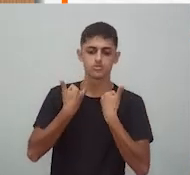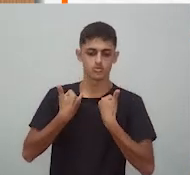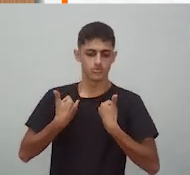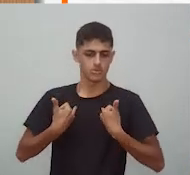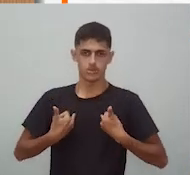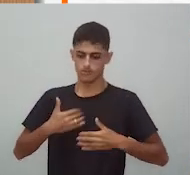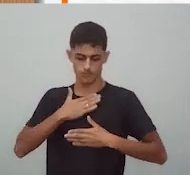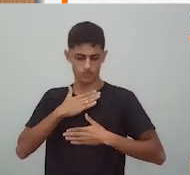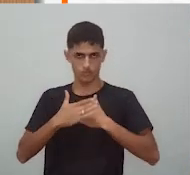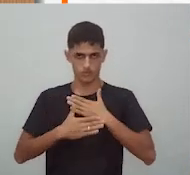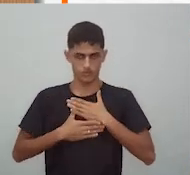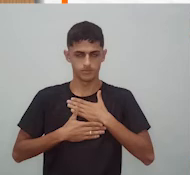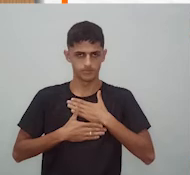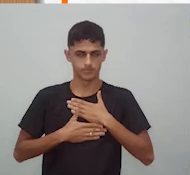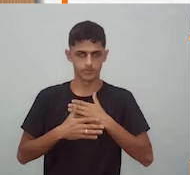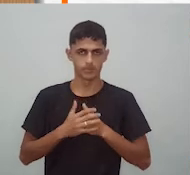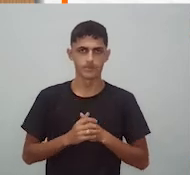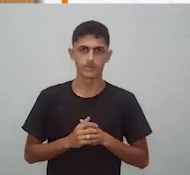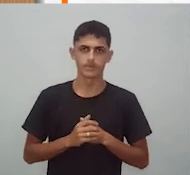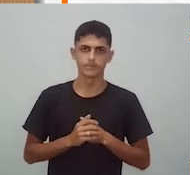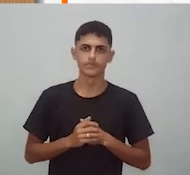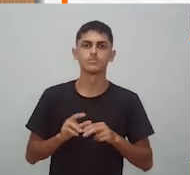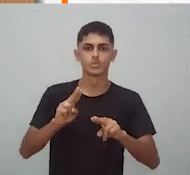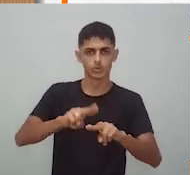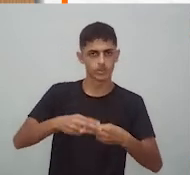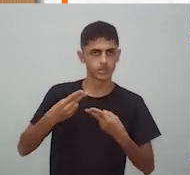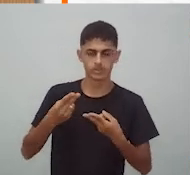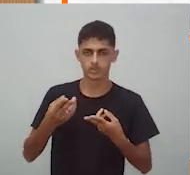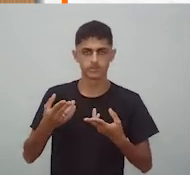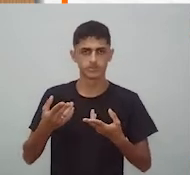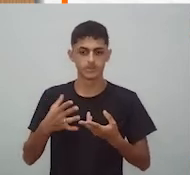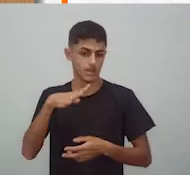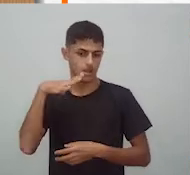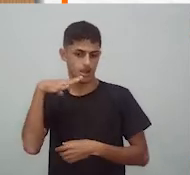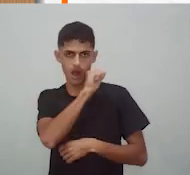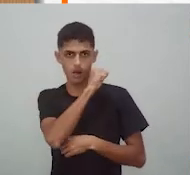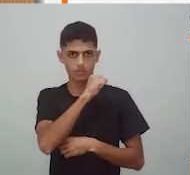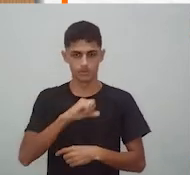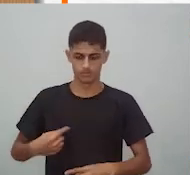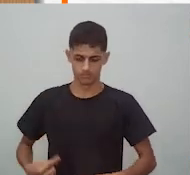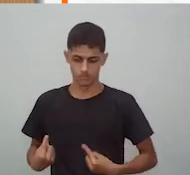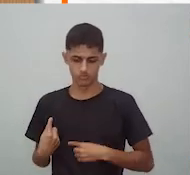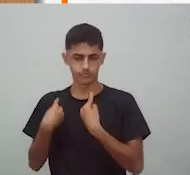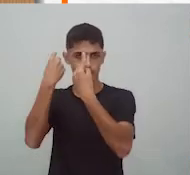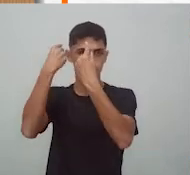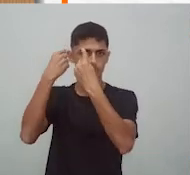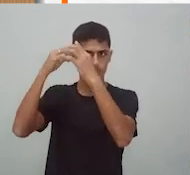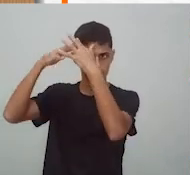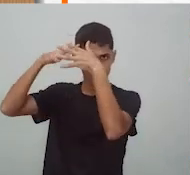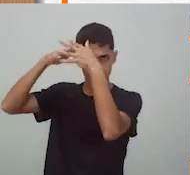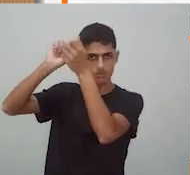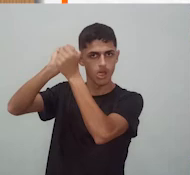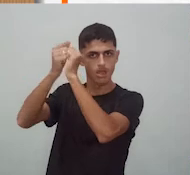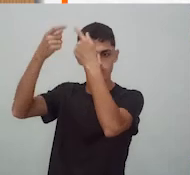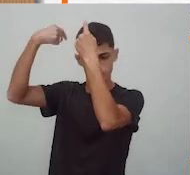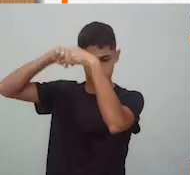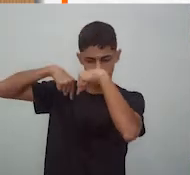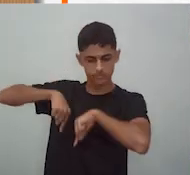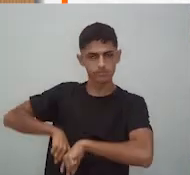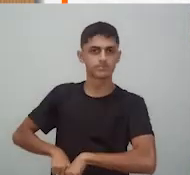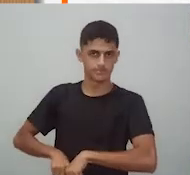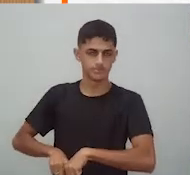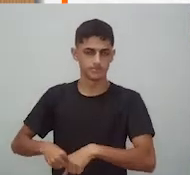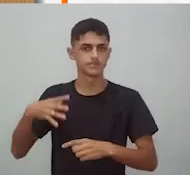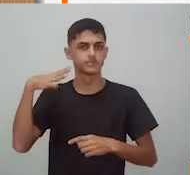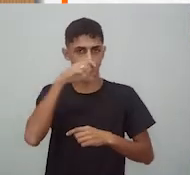sistemas simpáticos e parasimpáticos. Então, o autorreflexo, ele é a resposta rápida e involuntária de